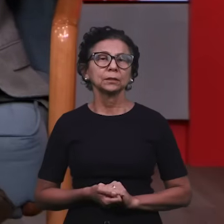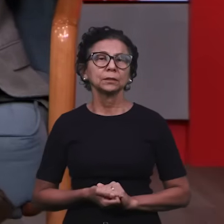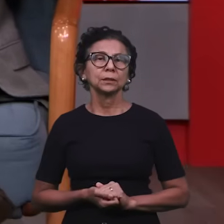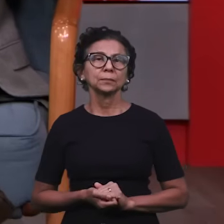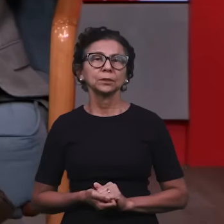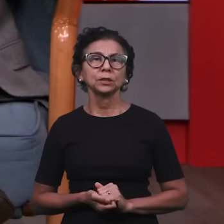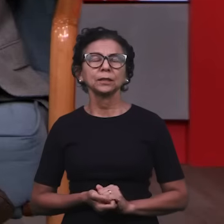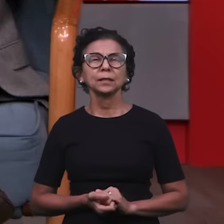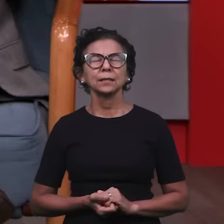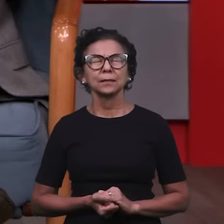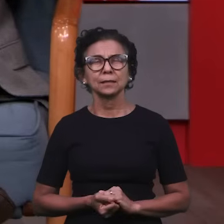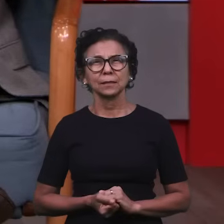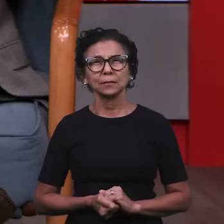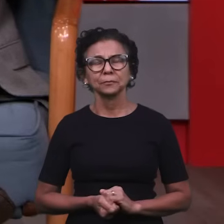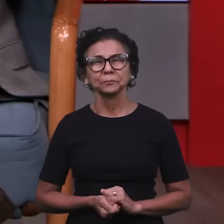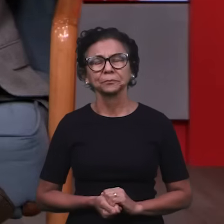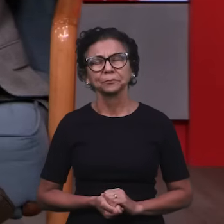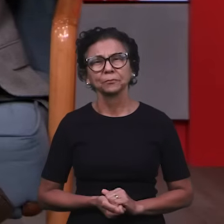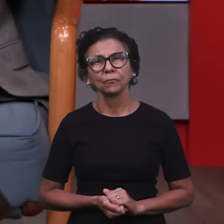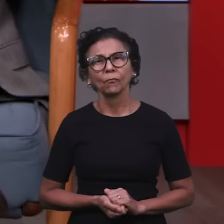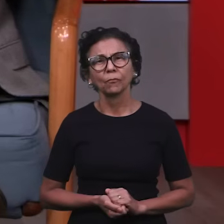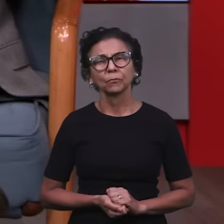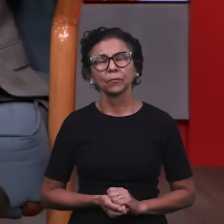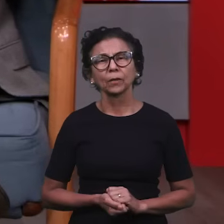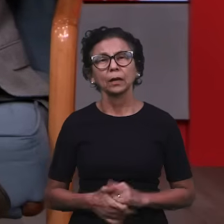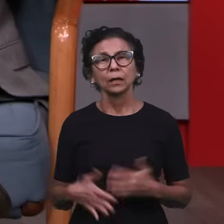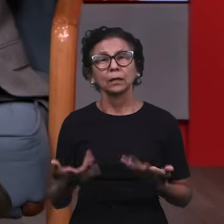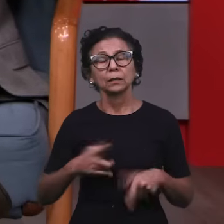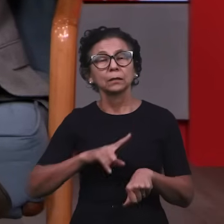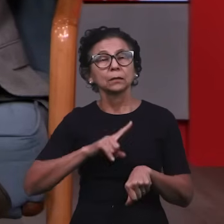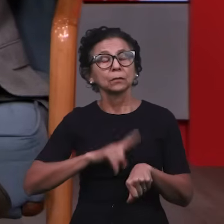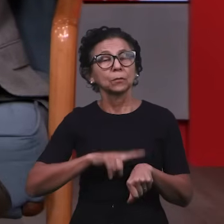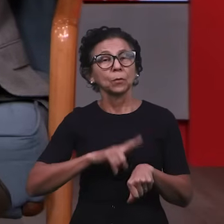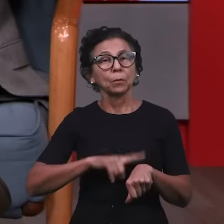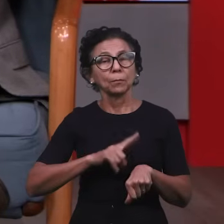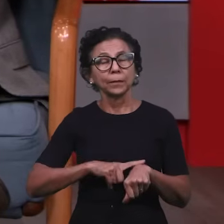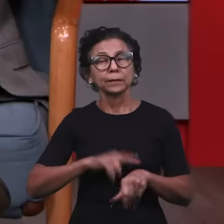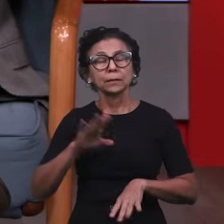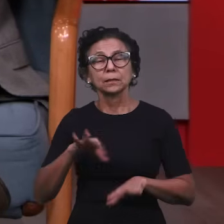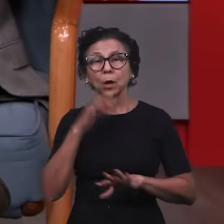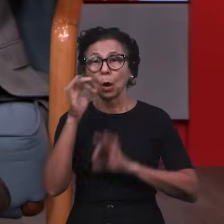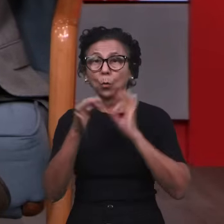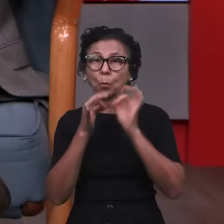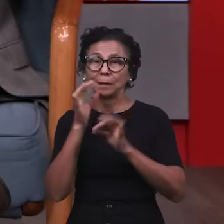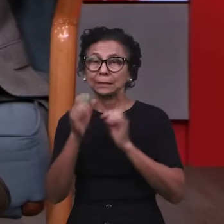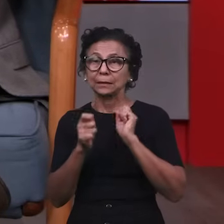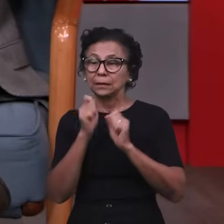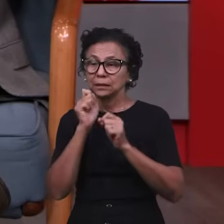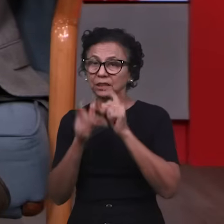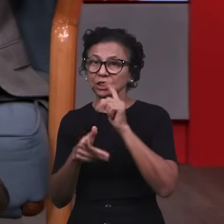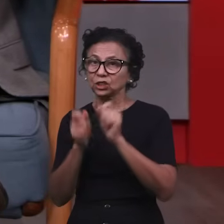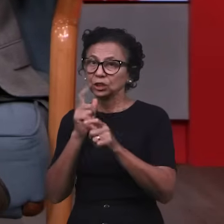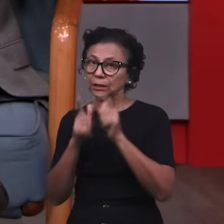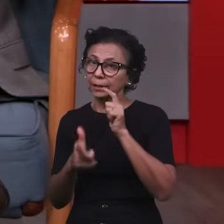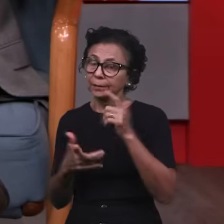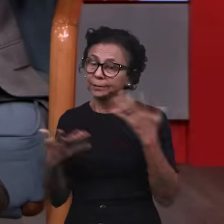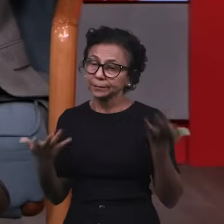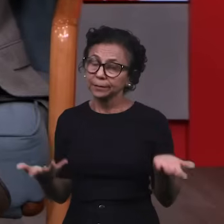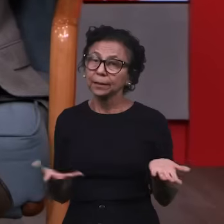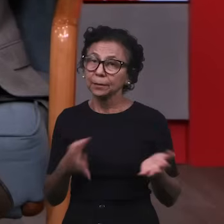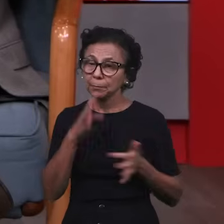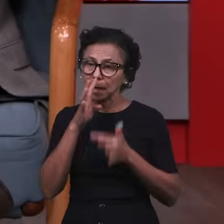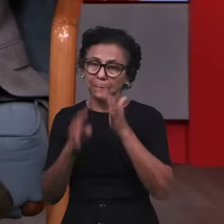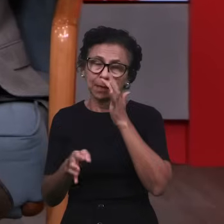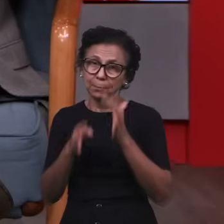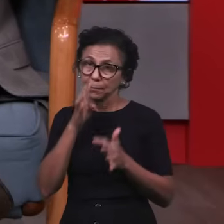muito cuidado, porque às vezes, no momento da sua fala, você pode ter um comportamento como o de Judas, quer dizer, entregar para o